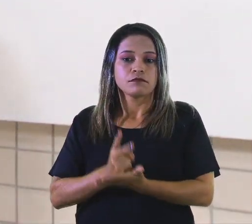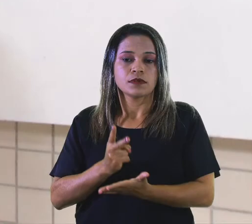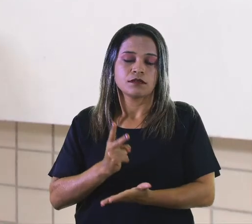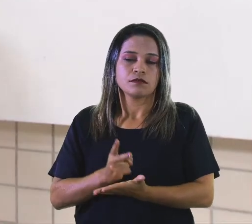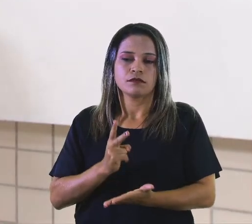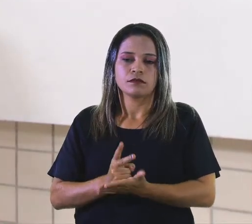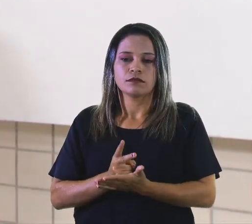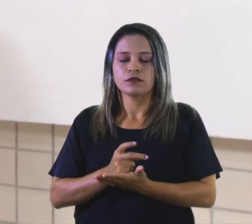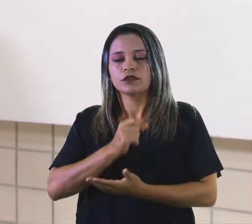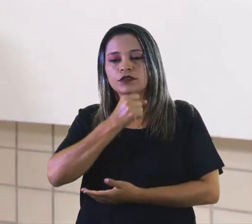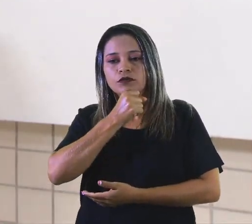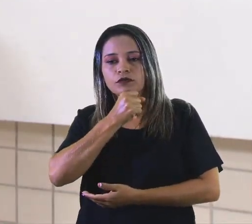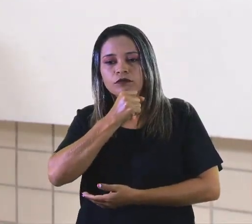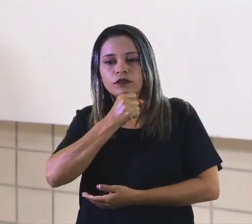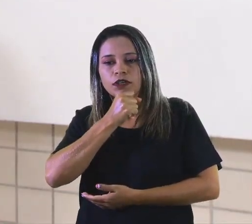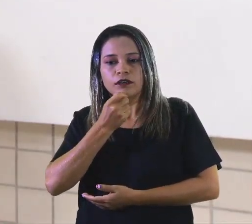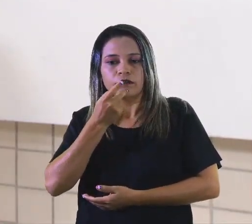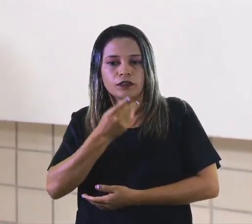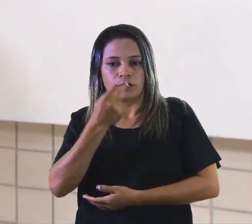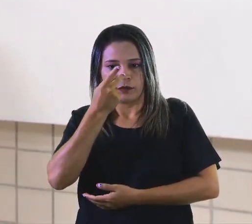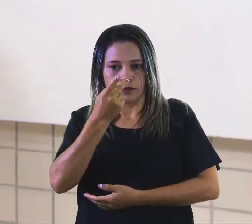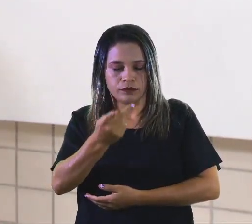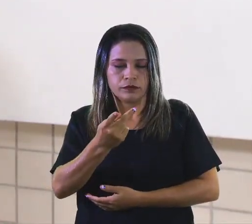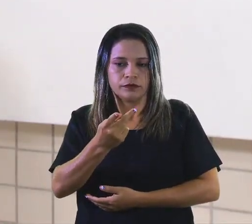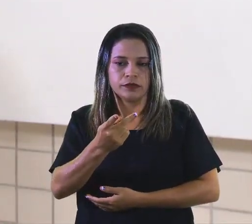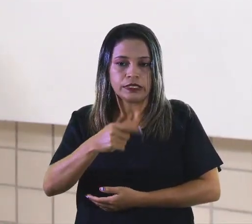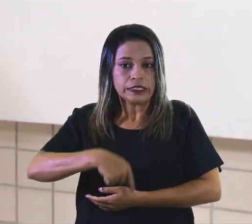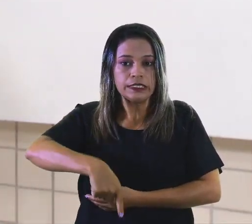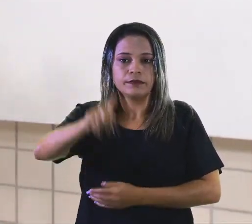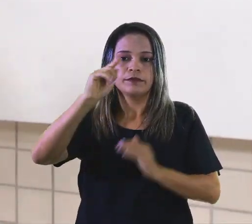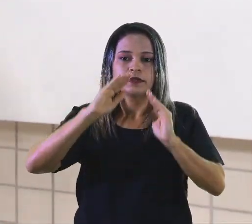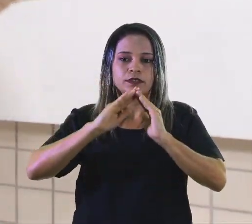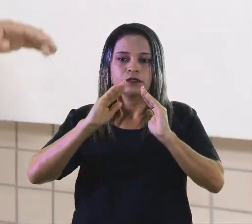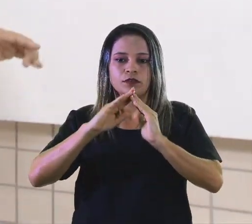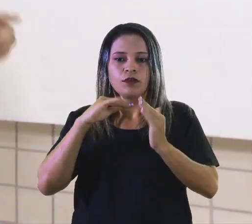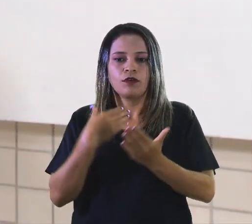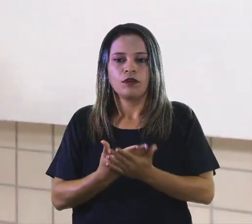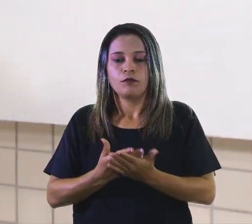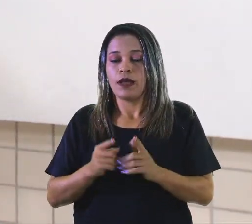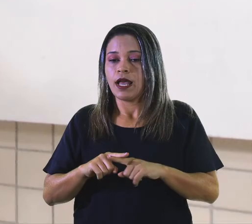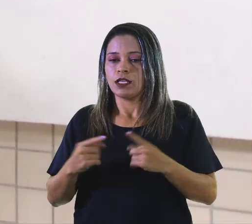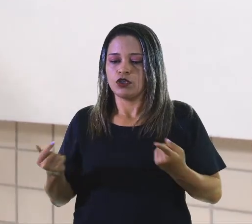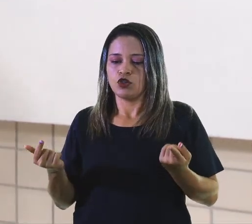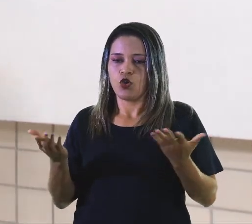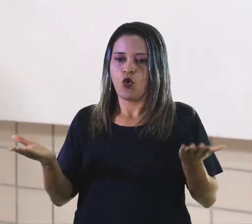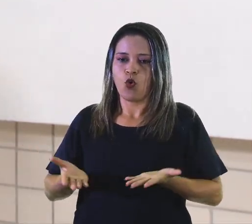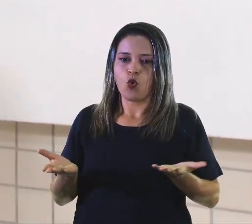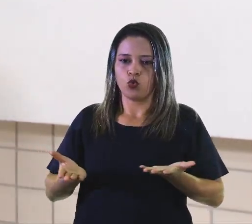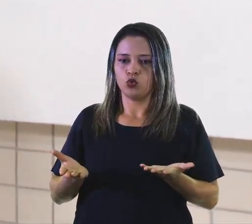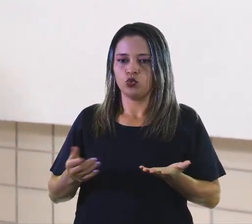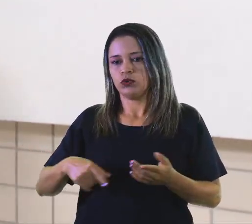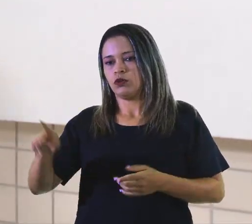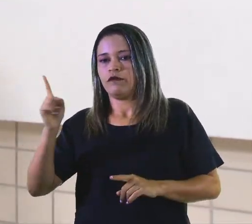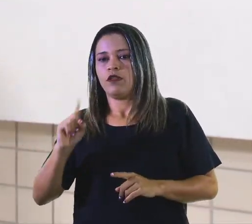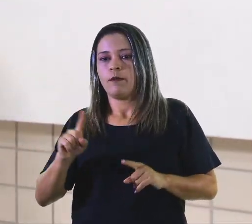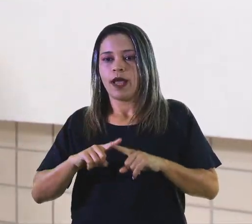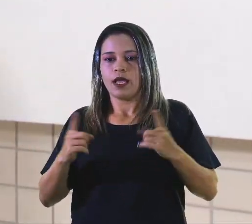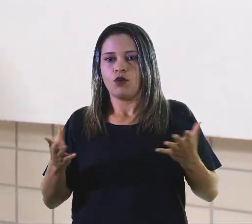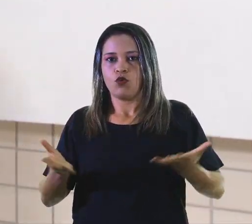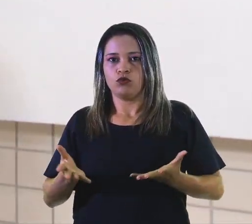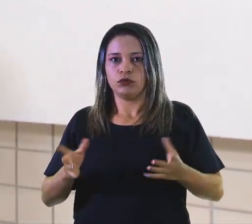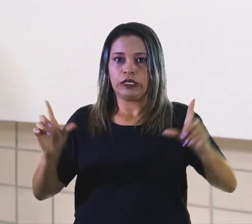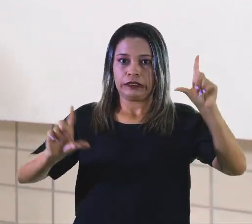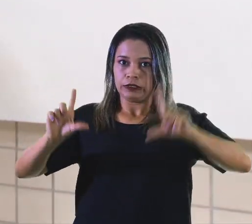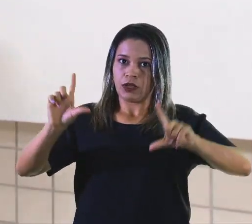que Gepeto falou para Pinóquio fazer, ir para a escola. Só que hoje vocês não vão, hoje vocês assistem às suas aulas